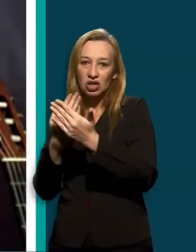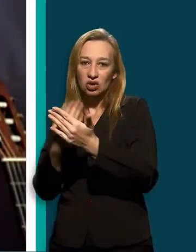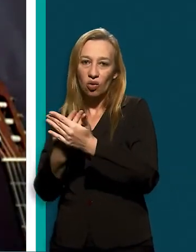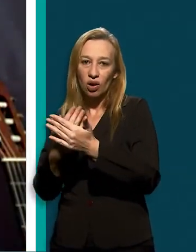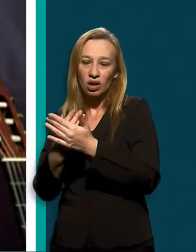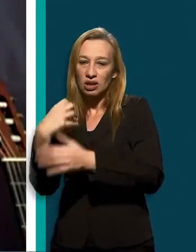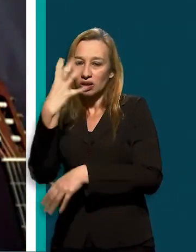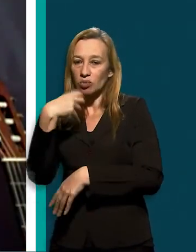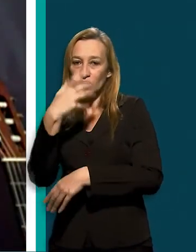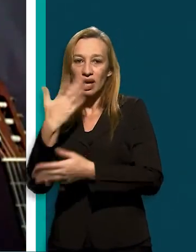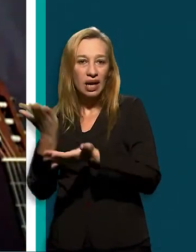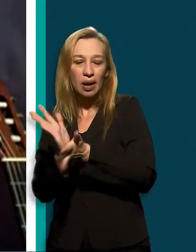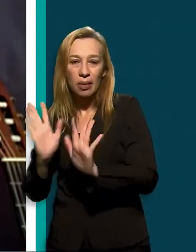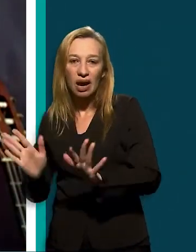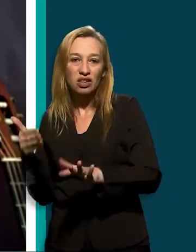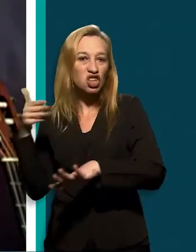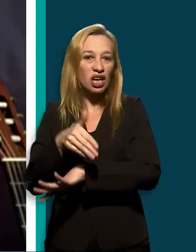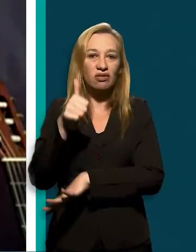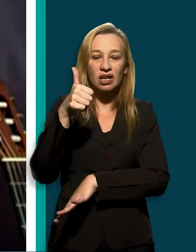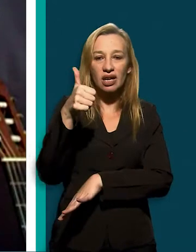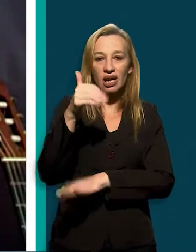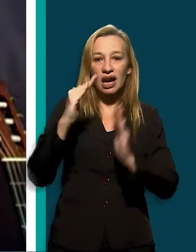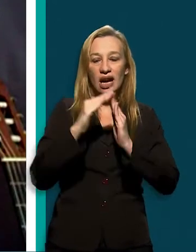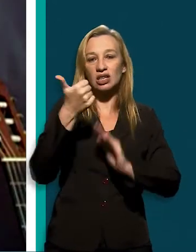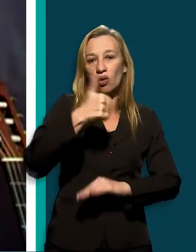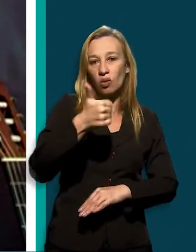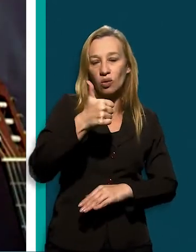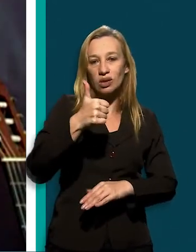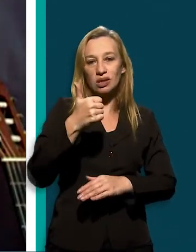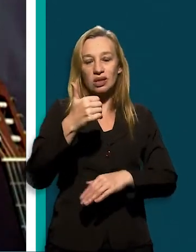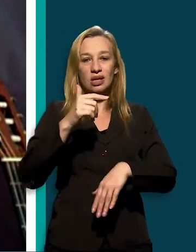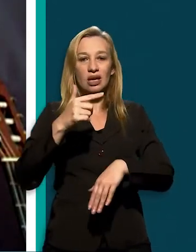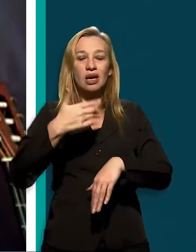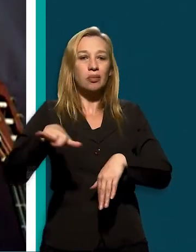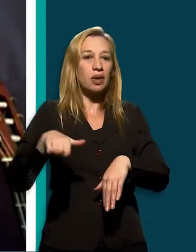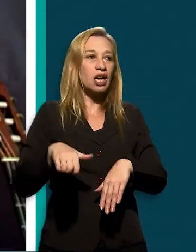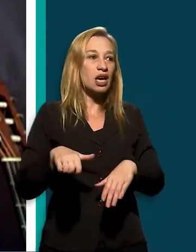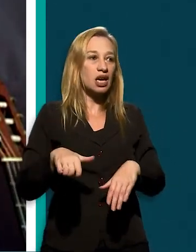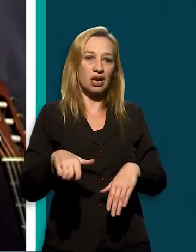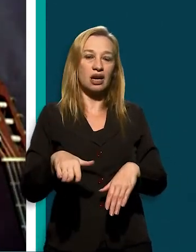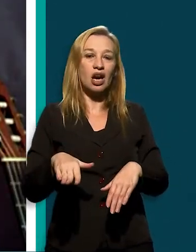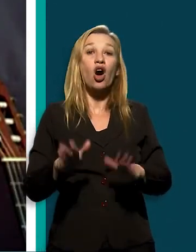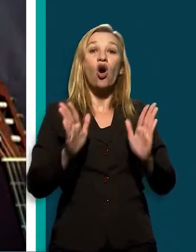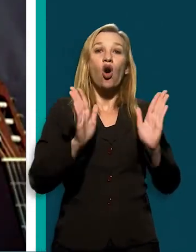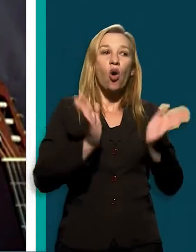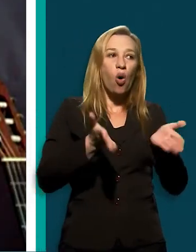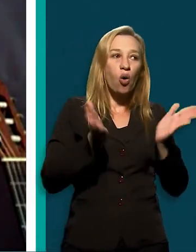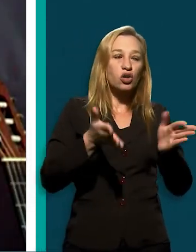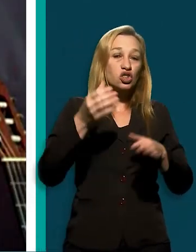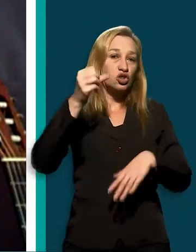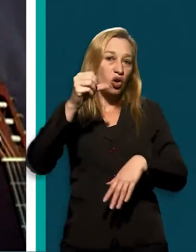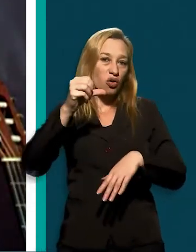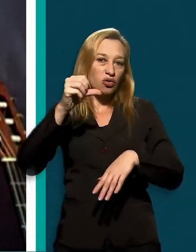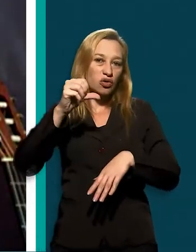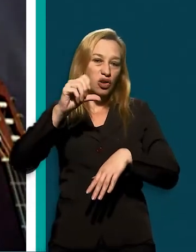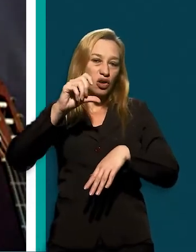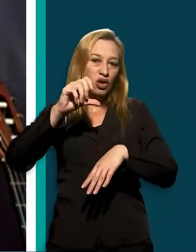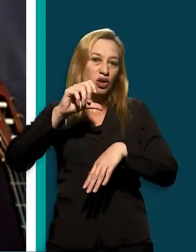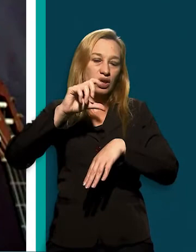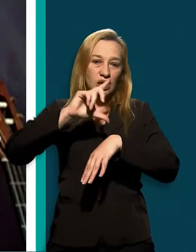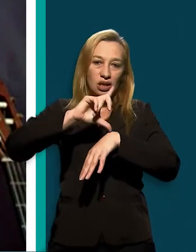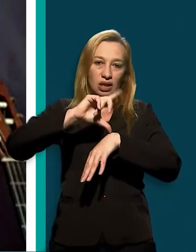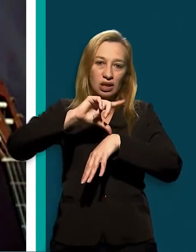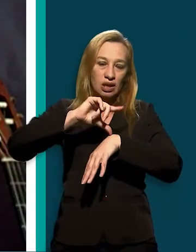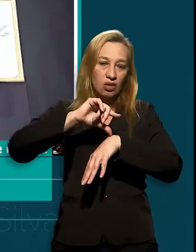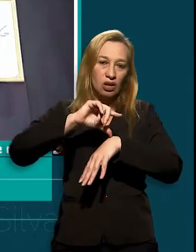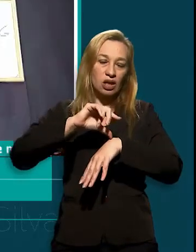9 horas, ia chegar em casa 11h30. Hoje eu termino as aulas 9 horas, 9h05 eu já estou em casa. Então,